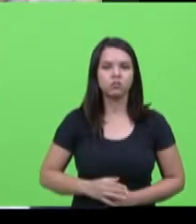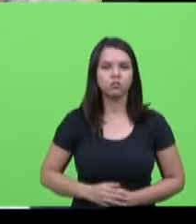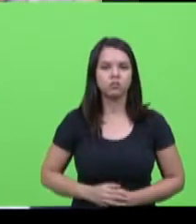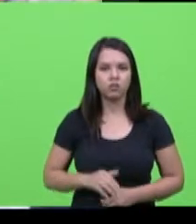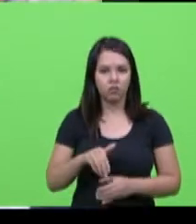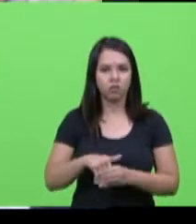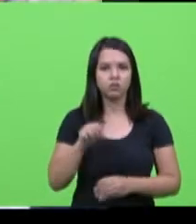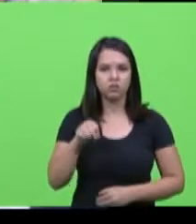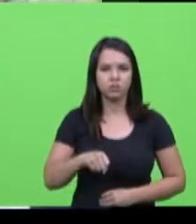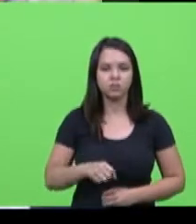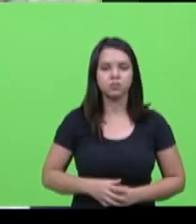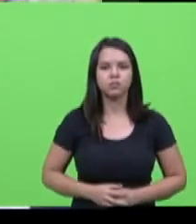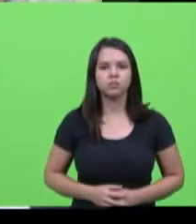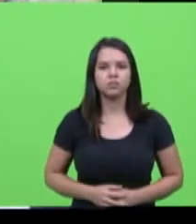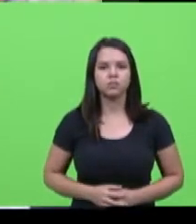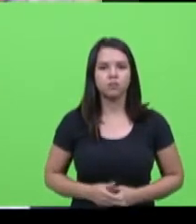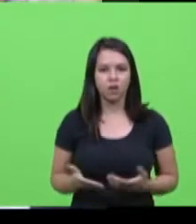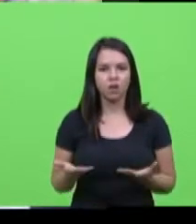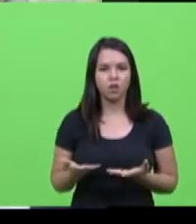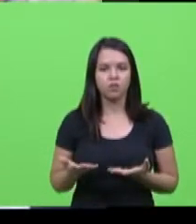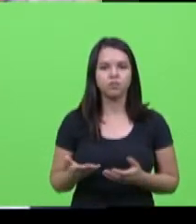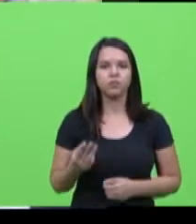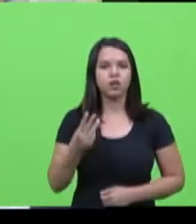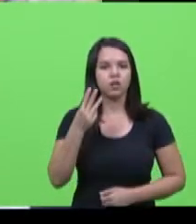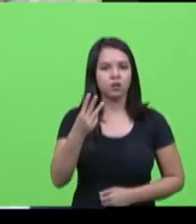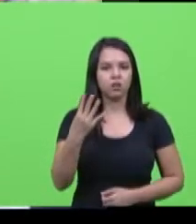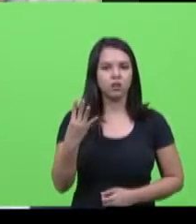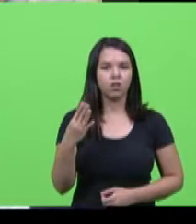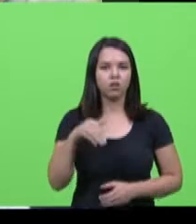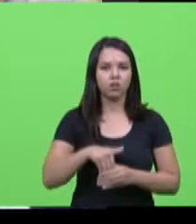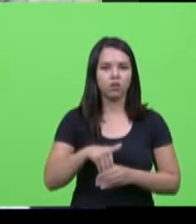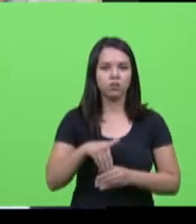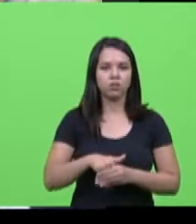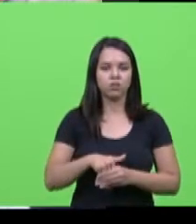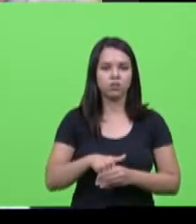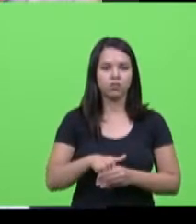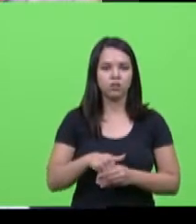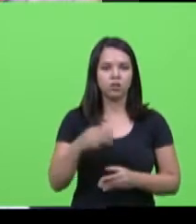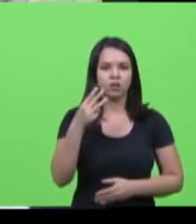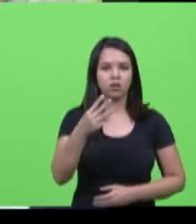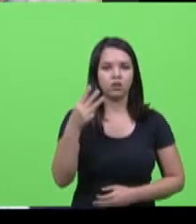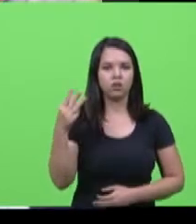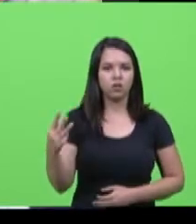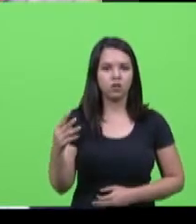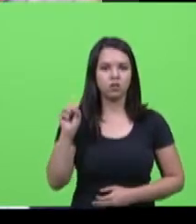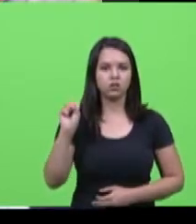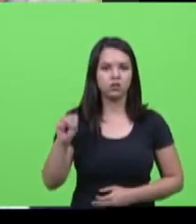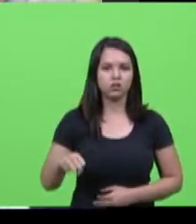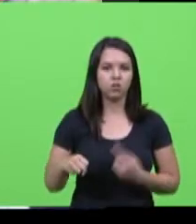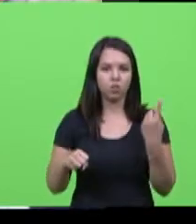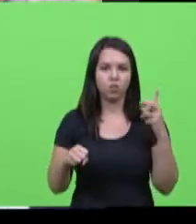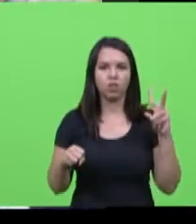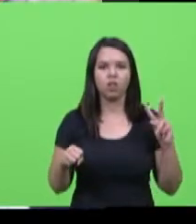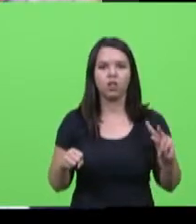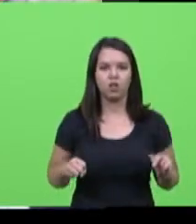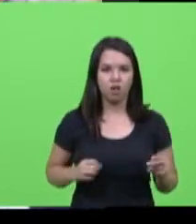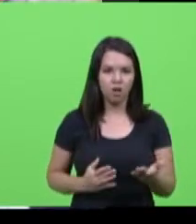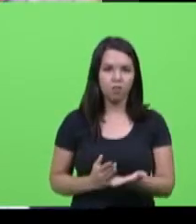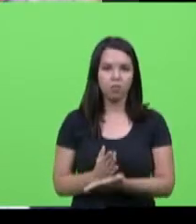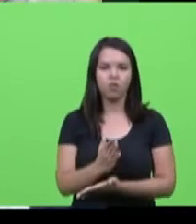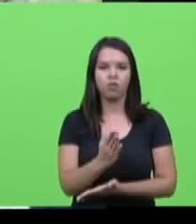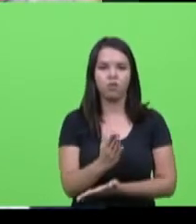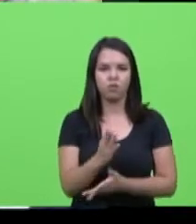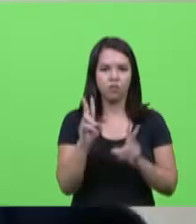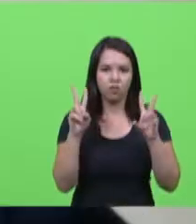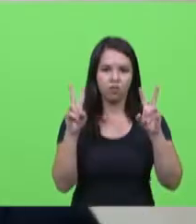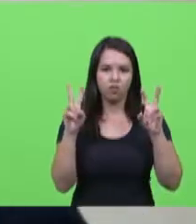Ok, agora sim. 34 votos, 33 sim, um voto não, está aprovada a